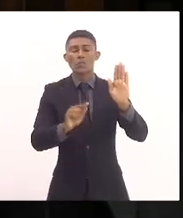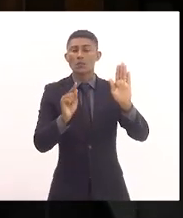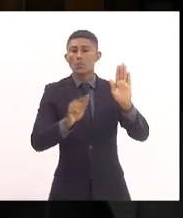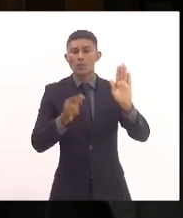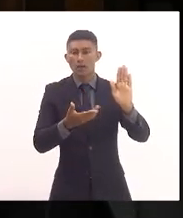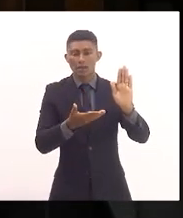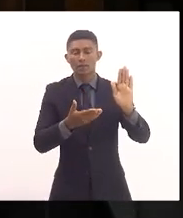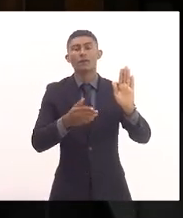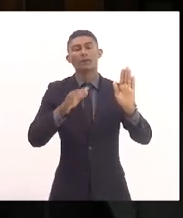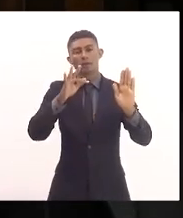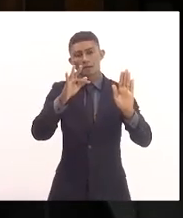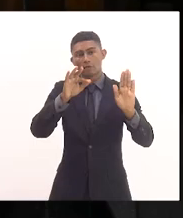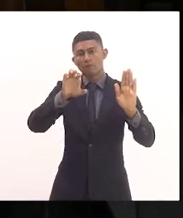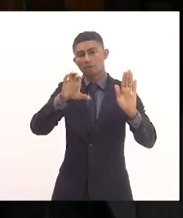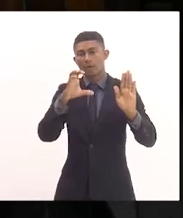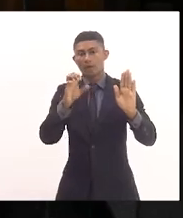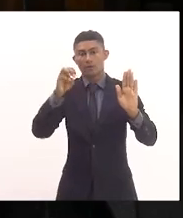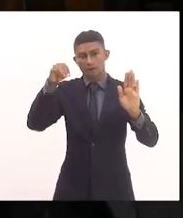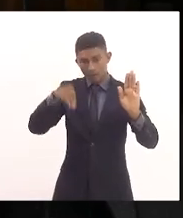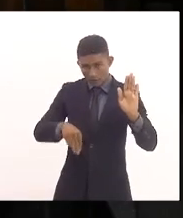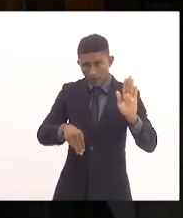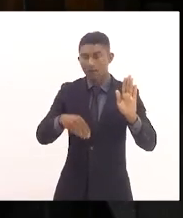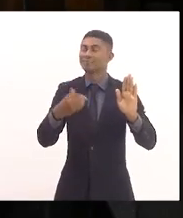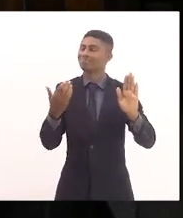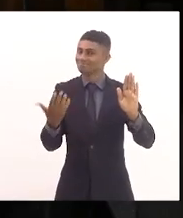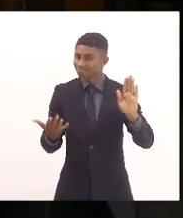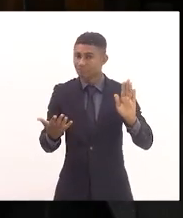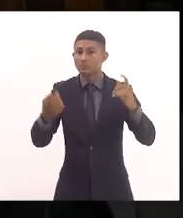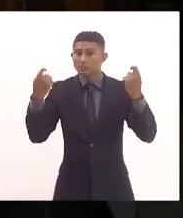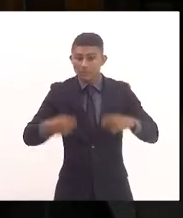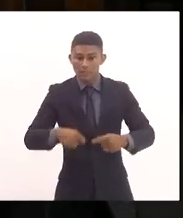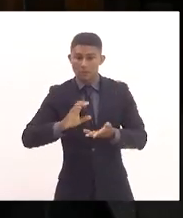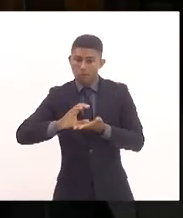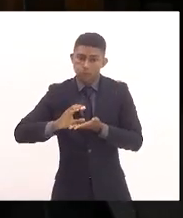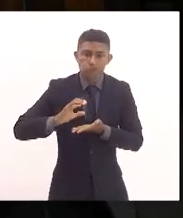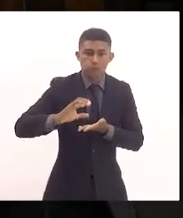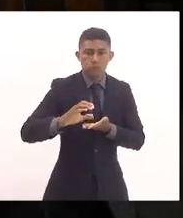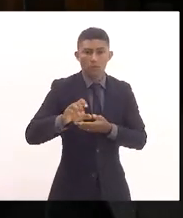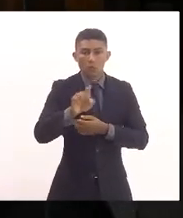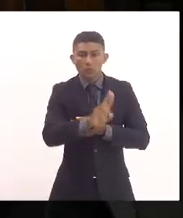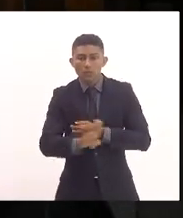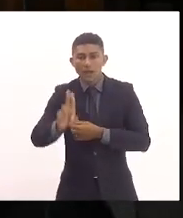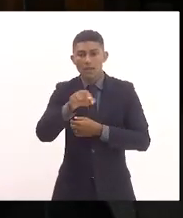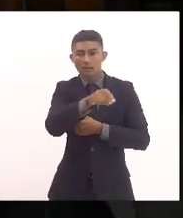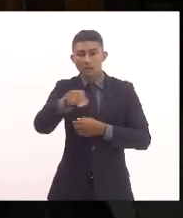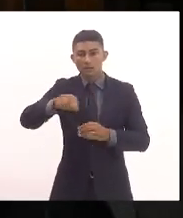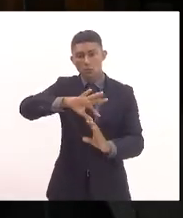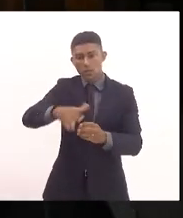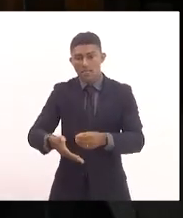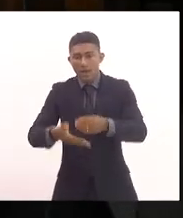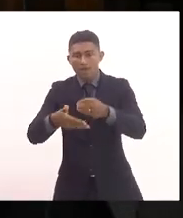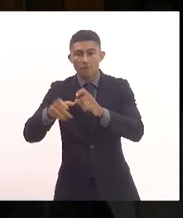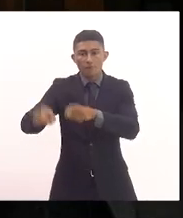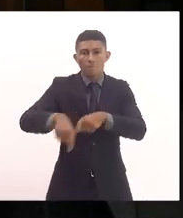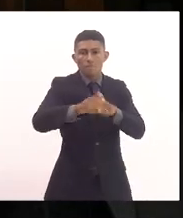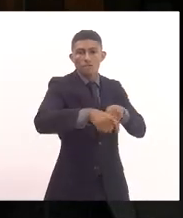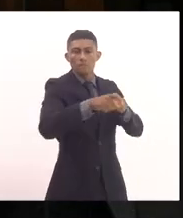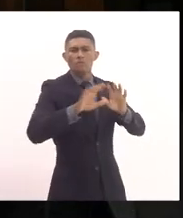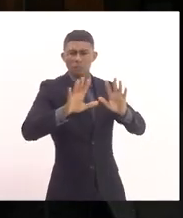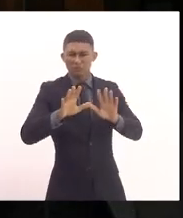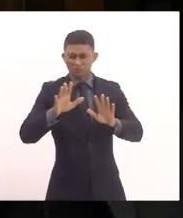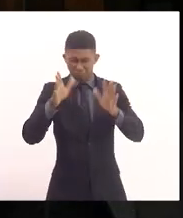sejam utilizados para o desenvolvimento rural sustentável. Só que esses recursos não têm chegado na